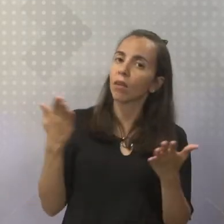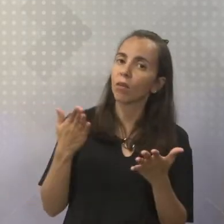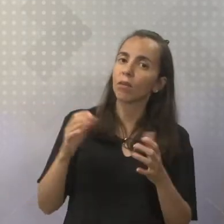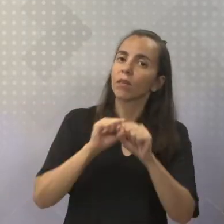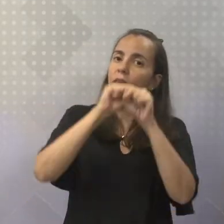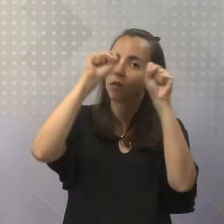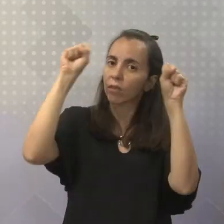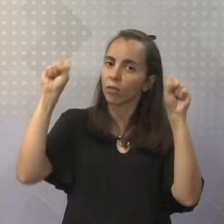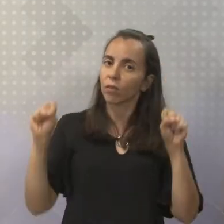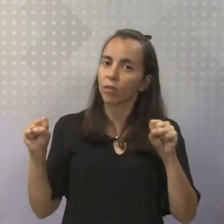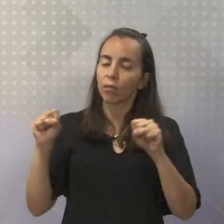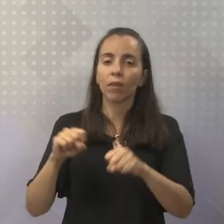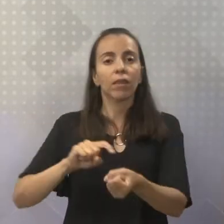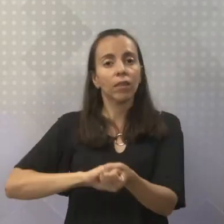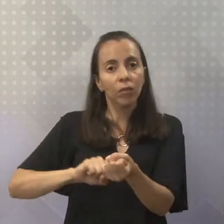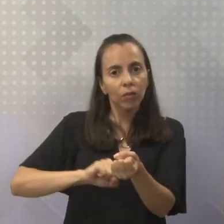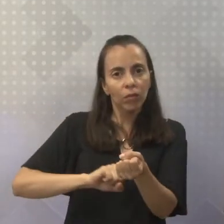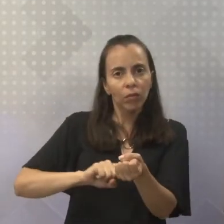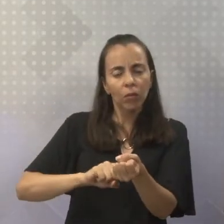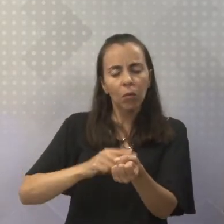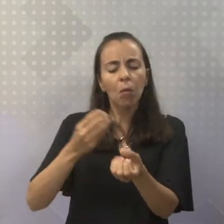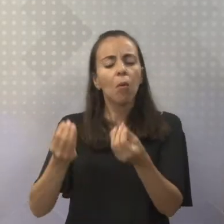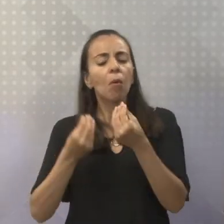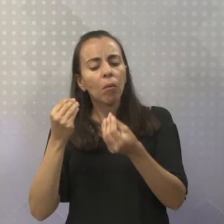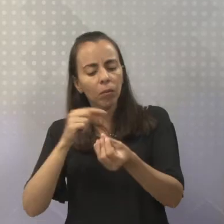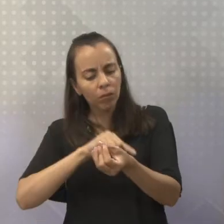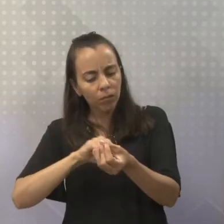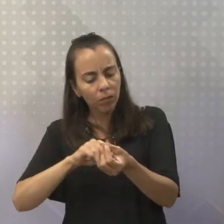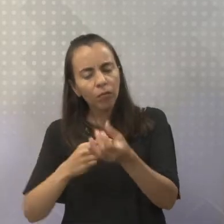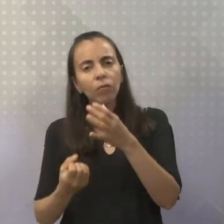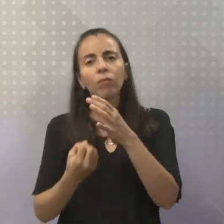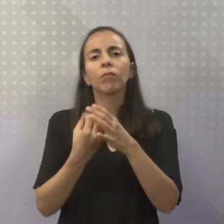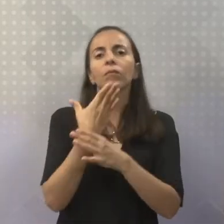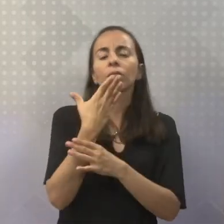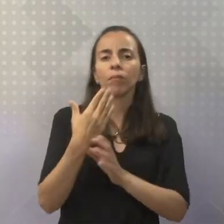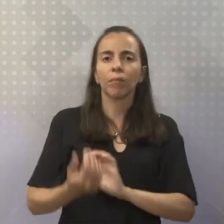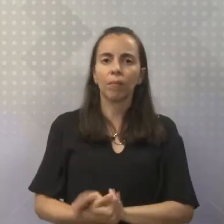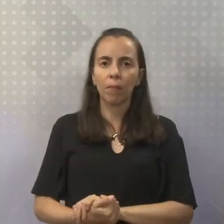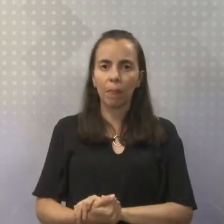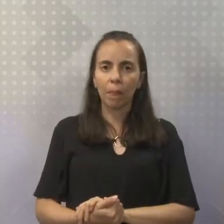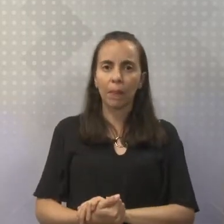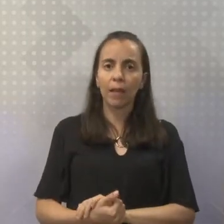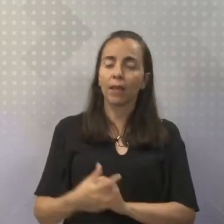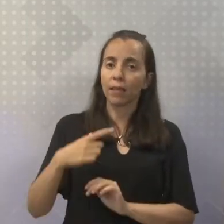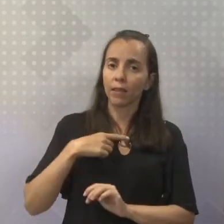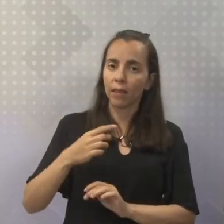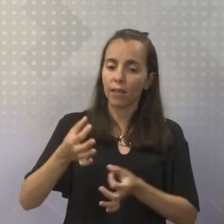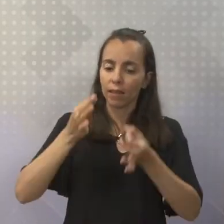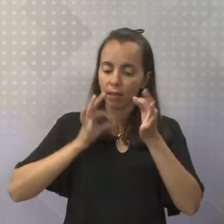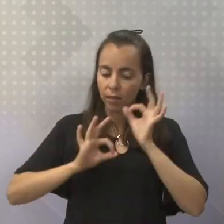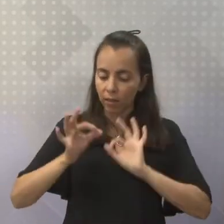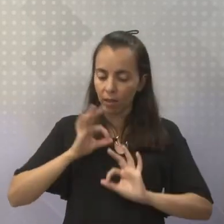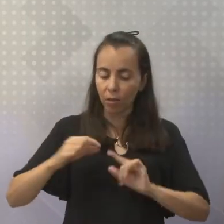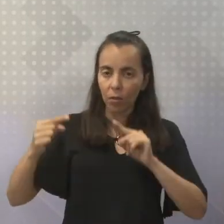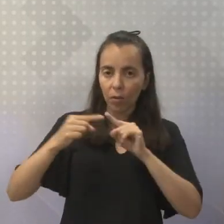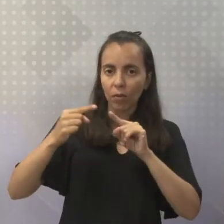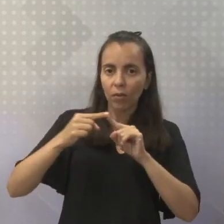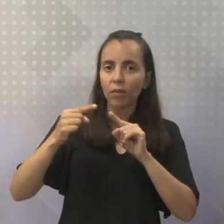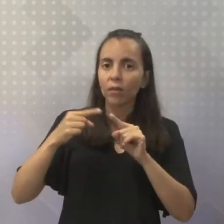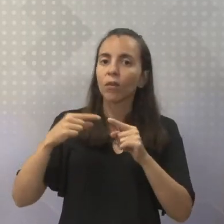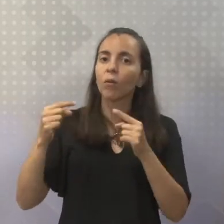sistema nervoso. Como é formado o sistema nervoso? O sistema nervoso é formado por células nervosas